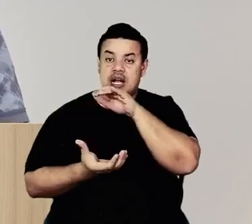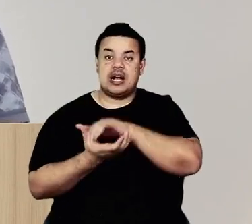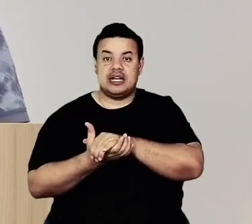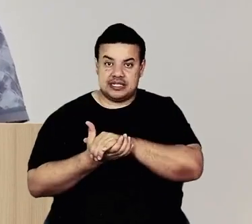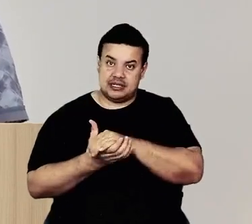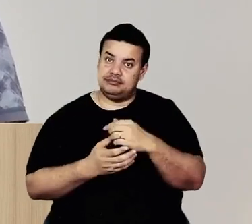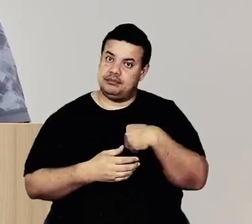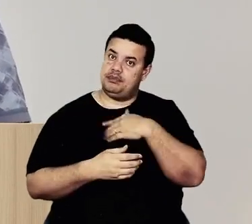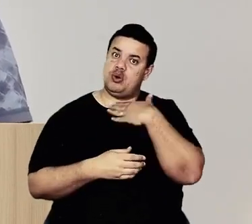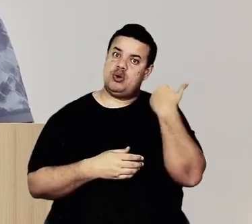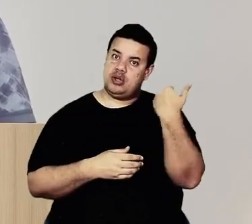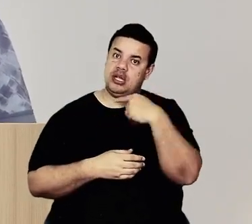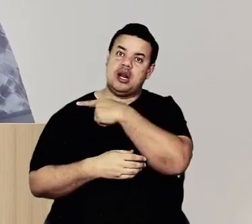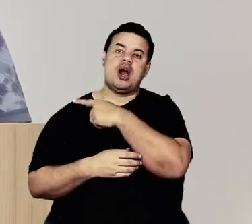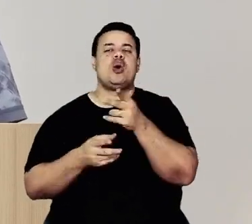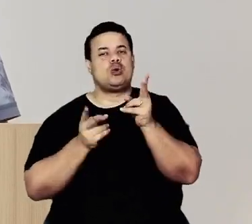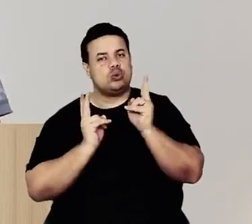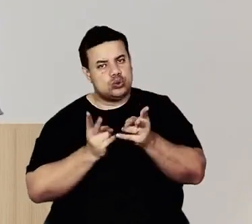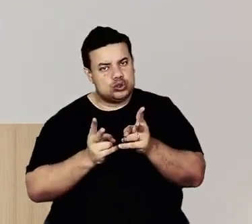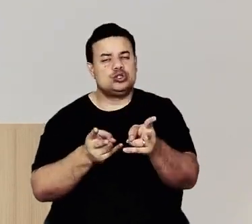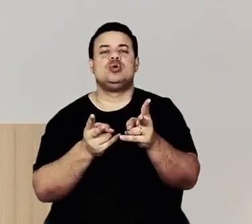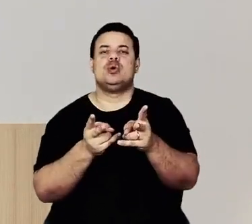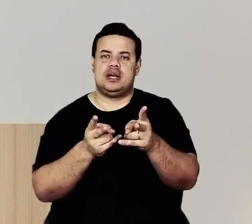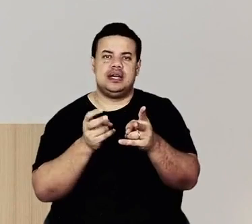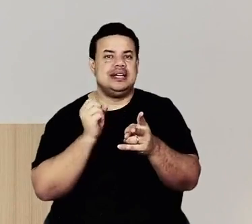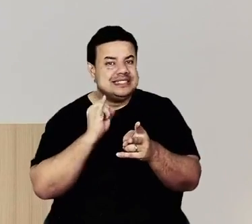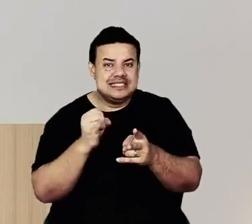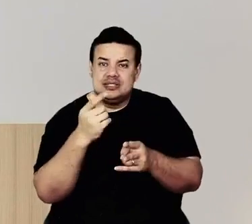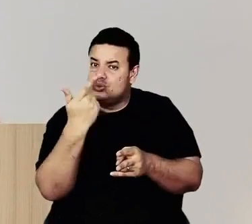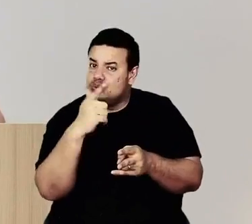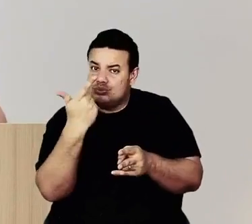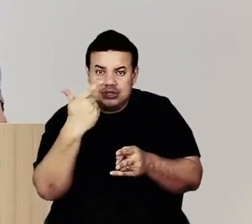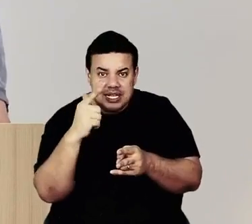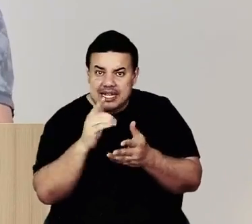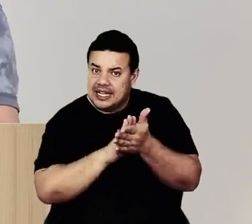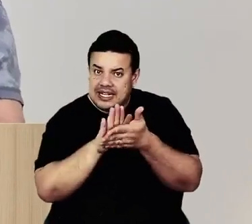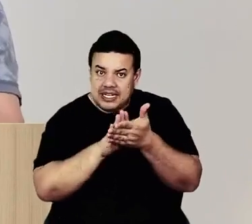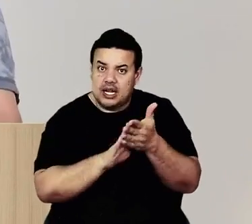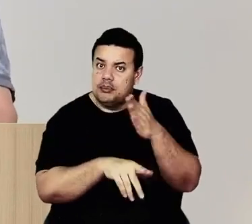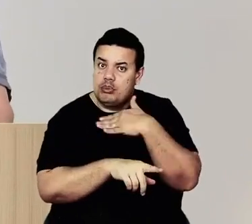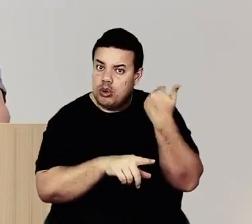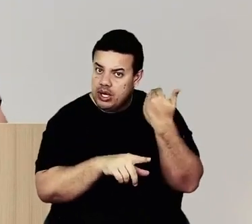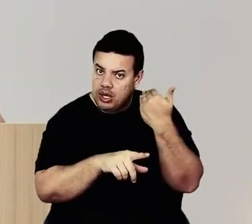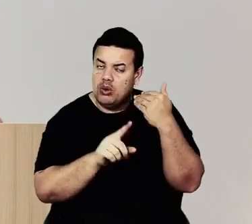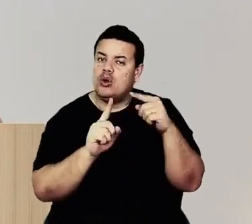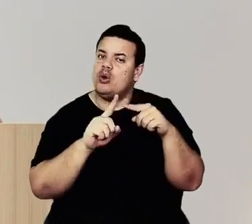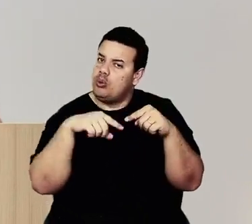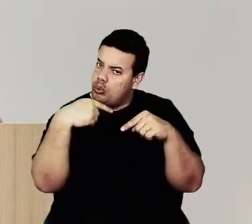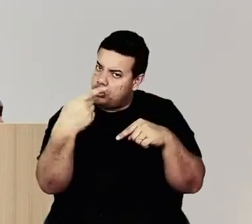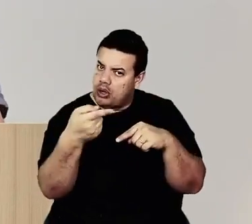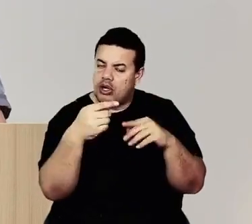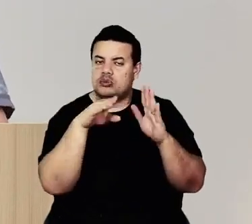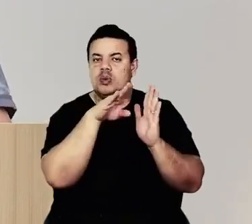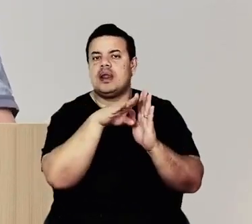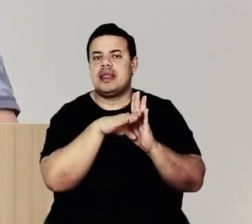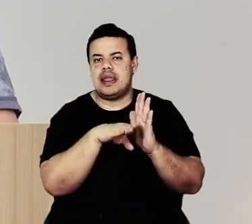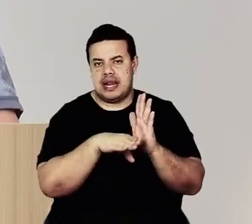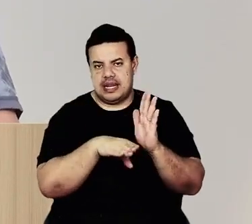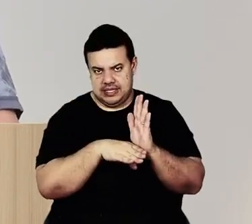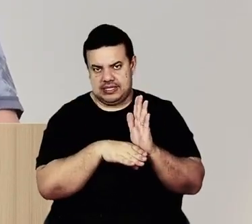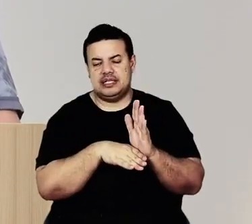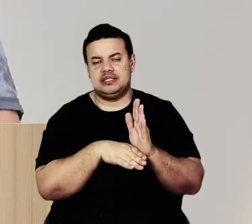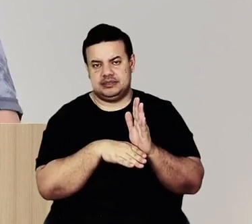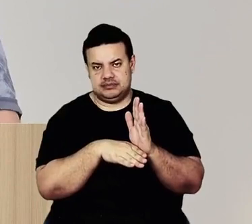tiver vem o próximo da lista né Eh será uma sessão